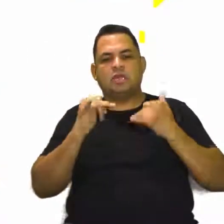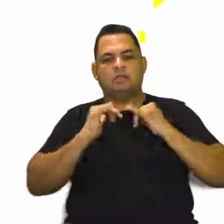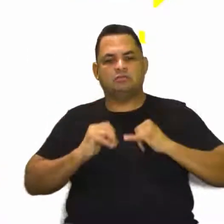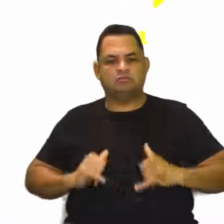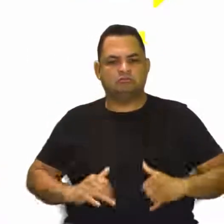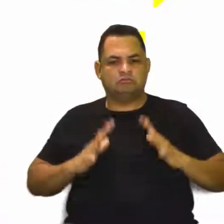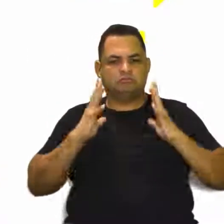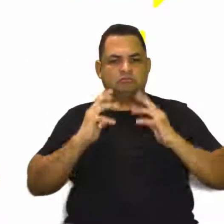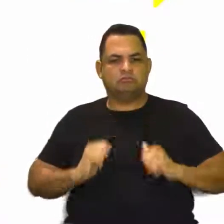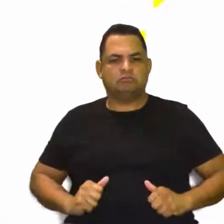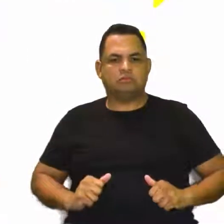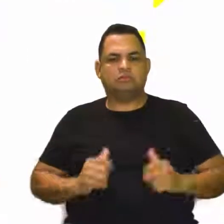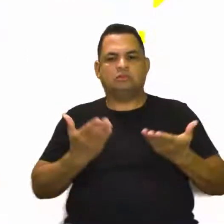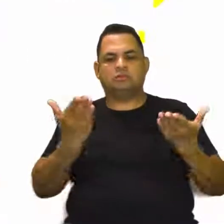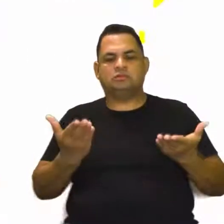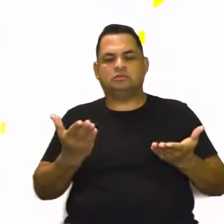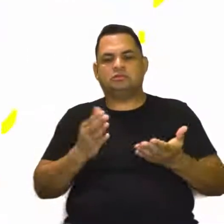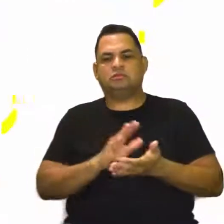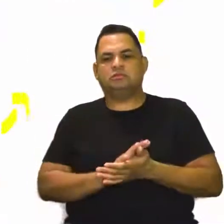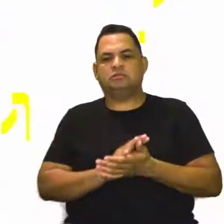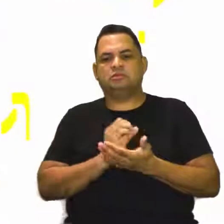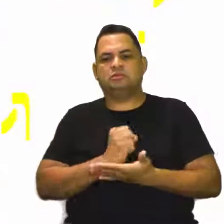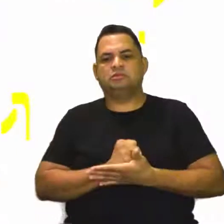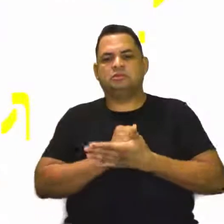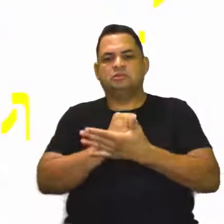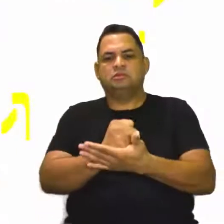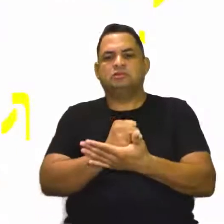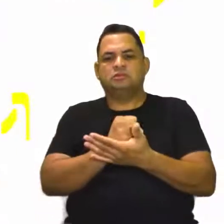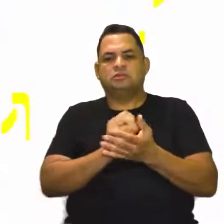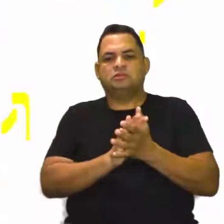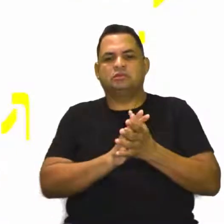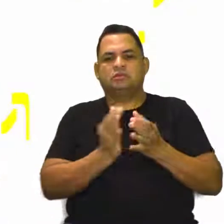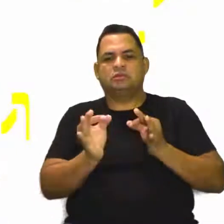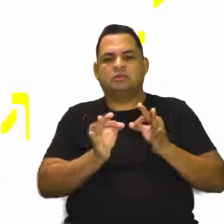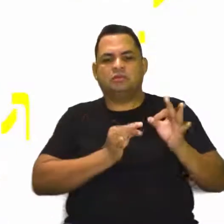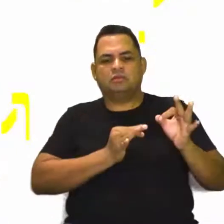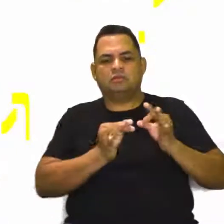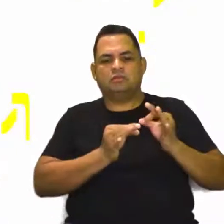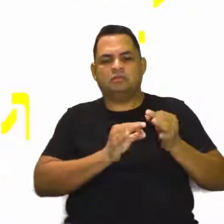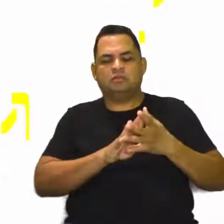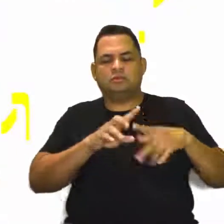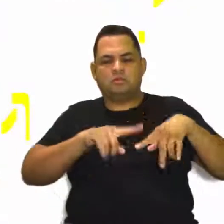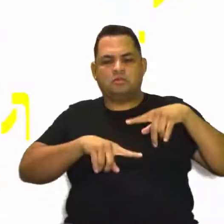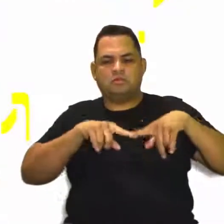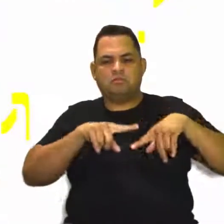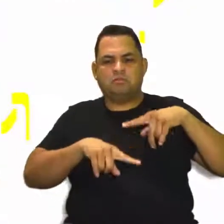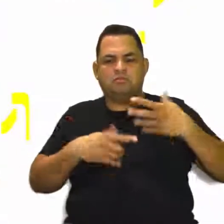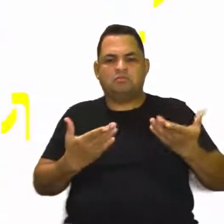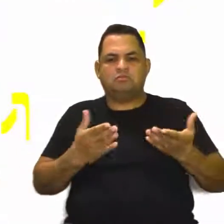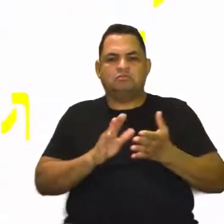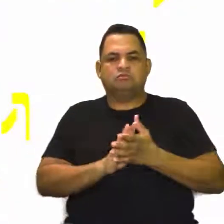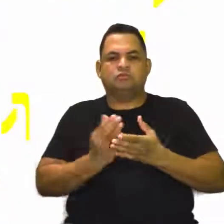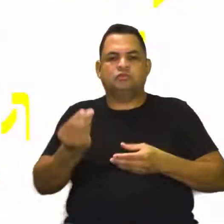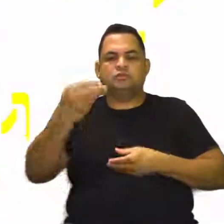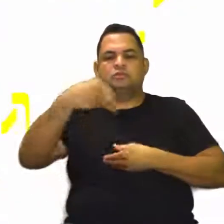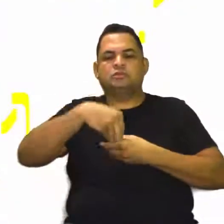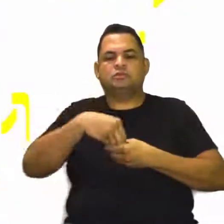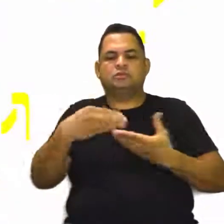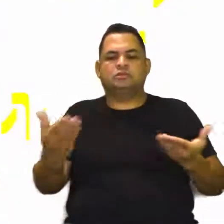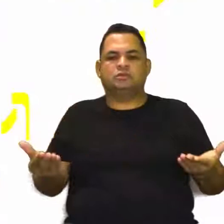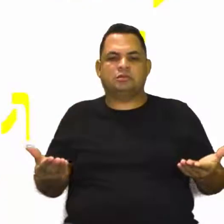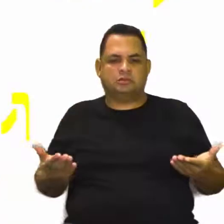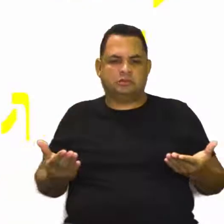sei lá, empresas, se você ajuda na manutenção de equipamentos. Então tudo isso faz parte